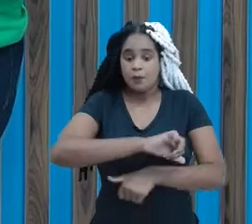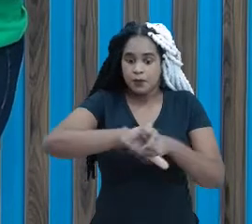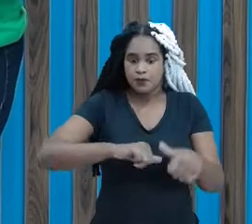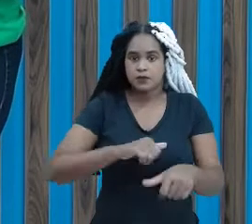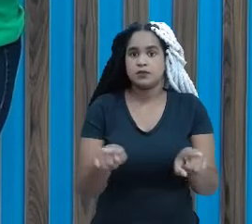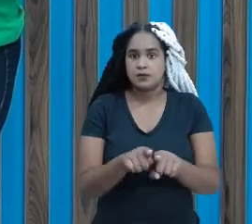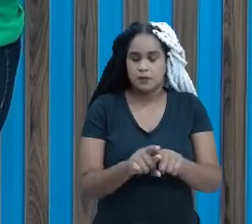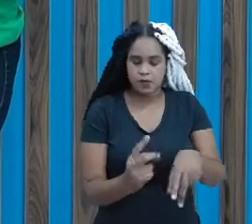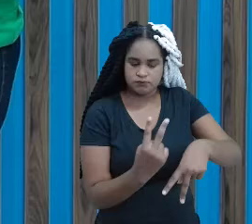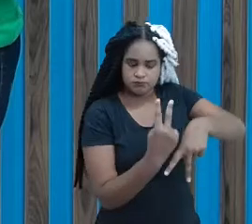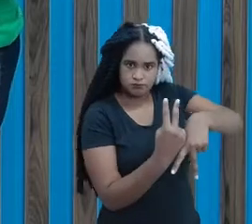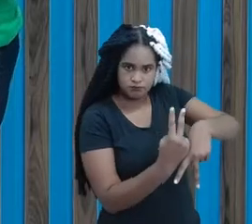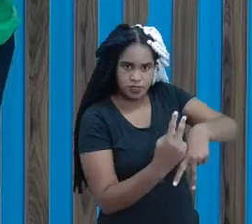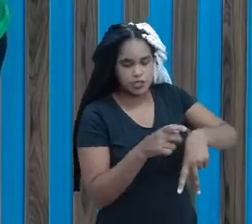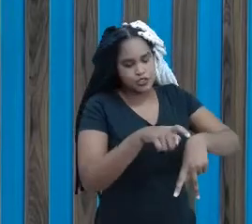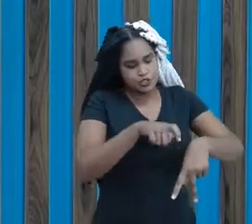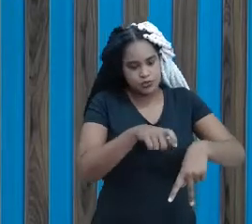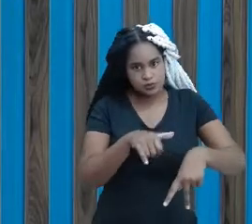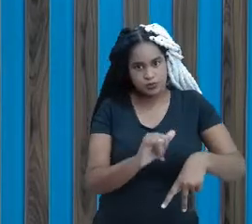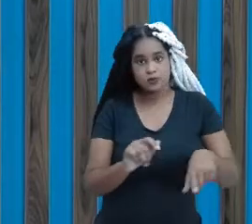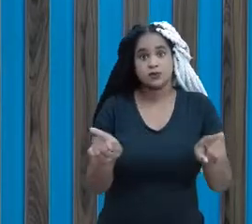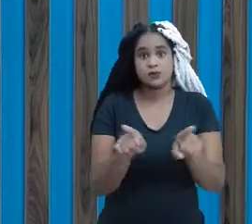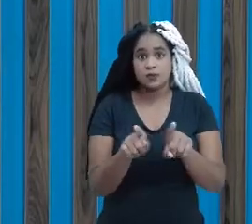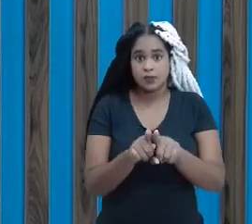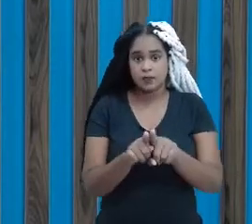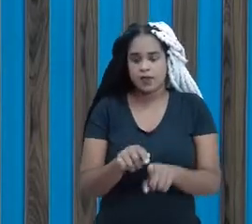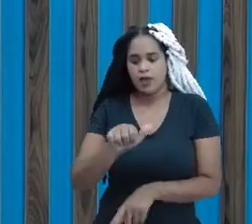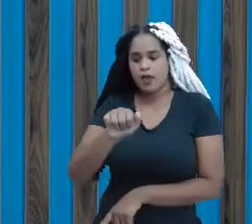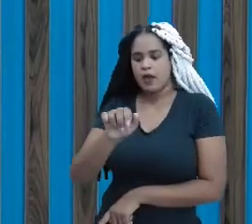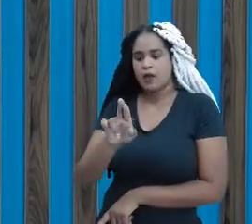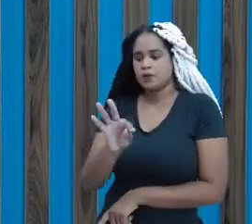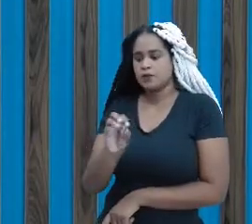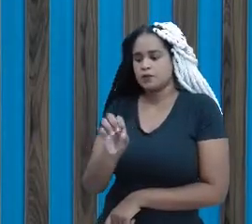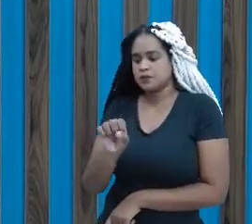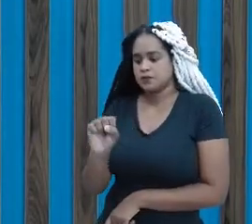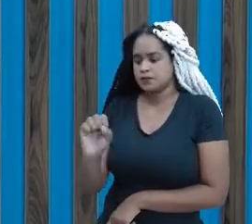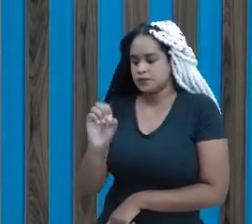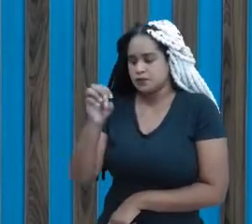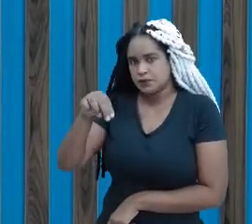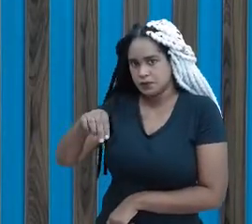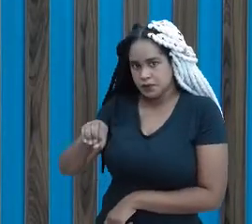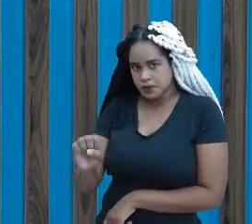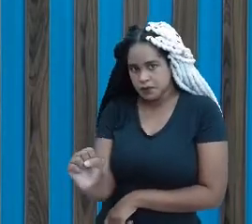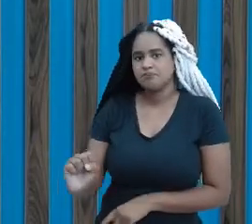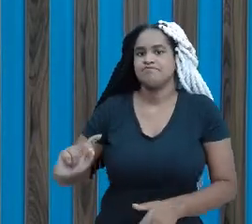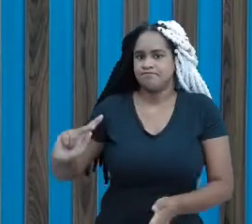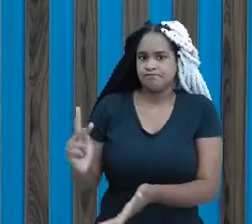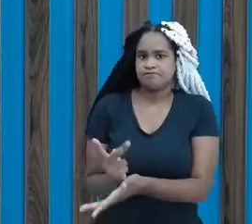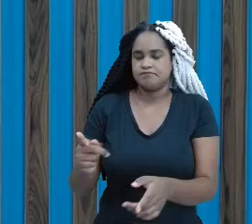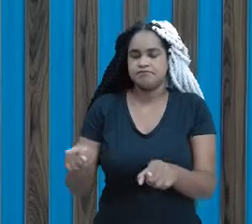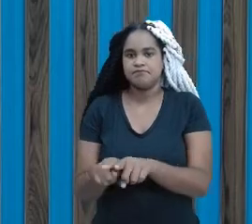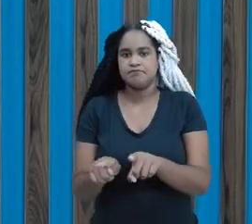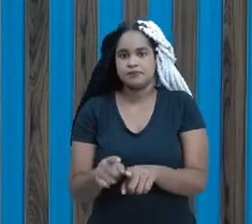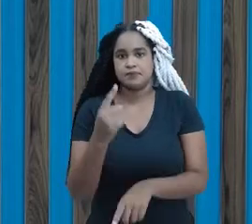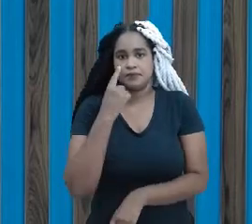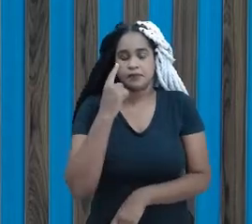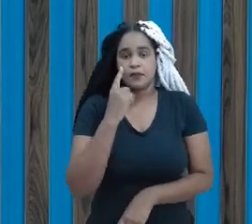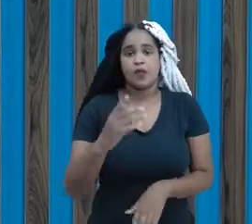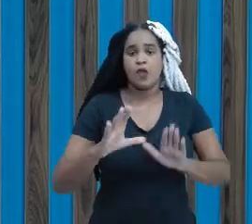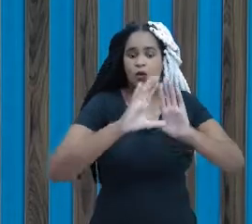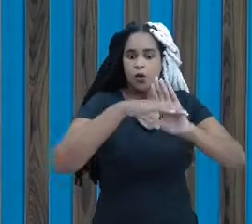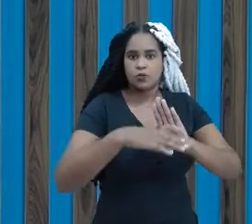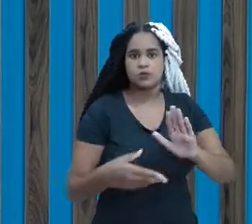tanto em cromossomos sexuais como nos autossomos. Então, aqui, ó, o conceito de